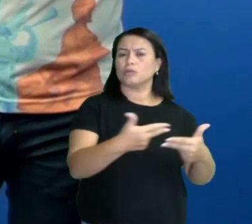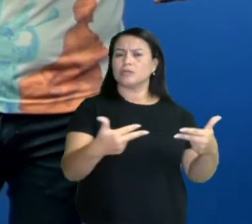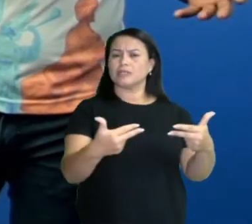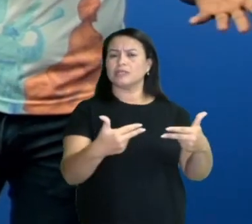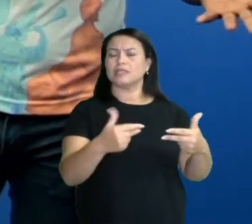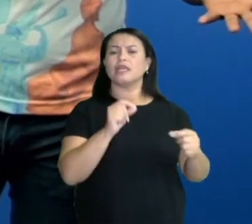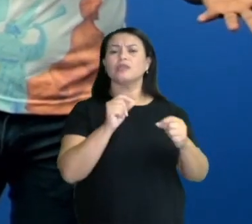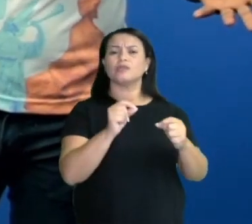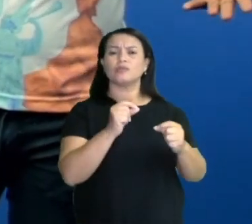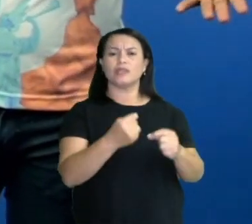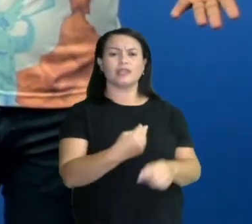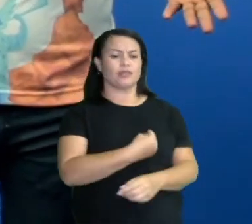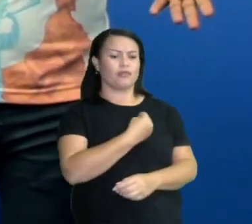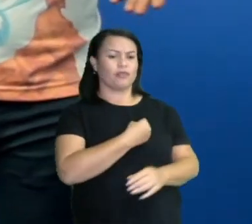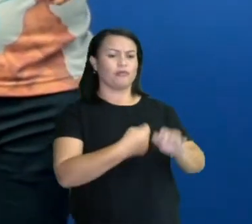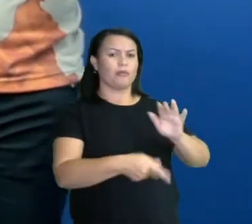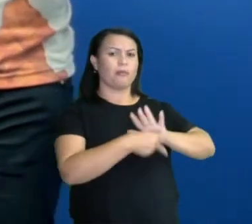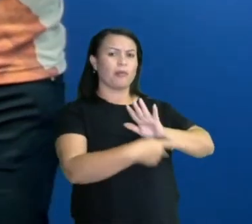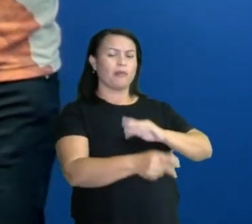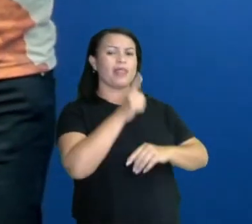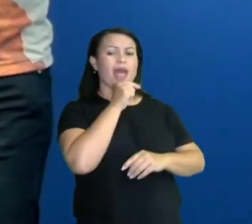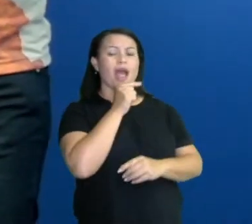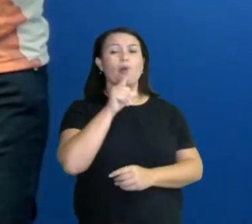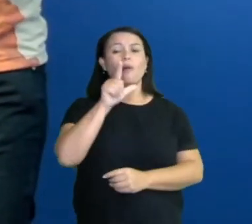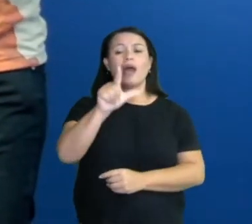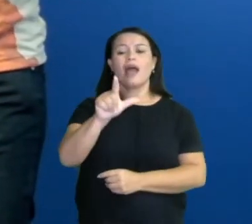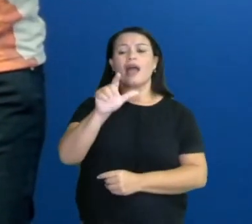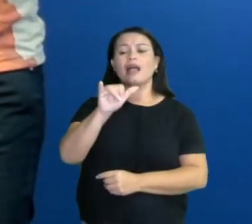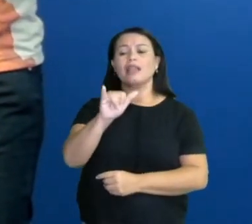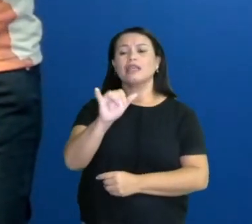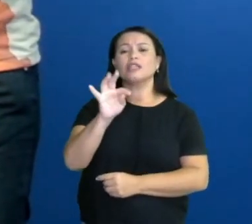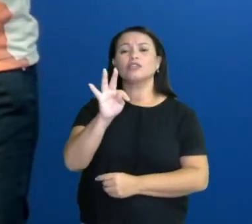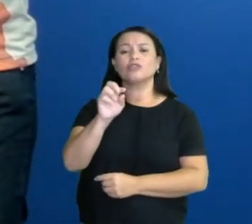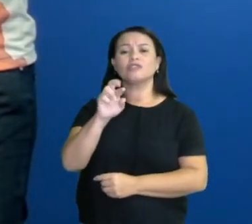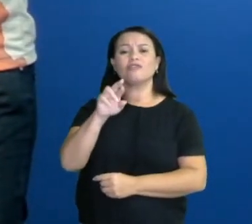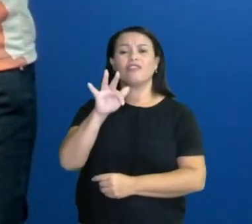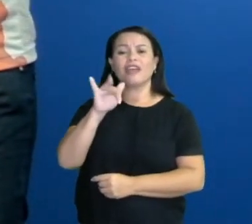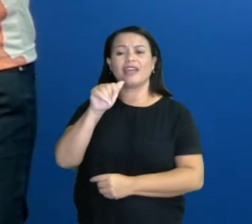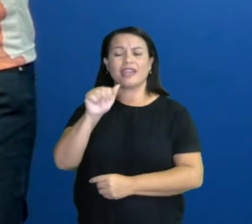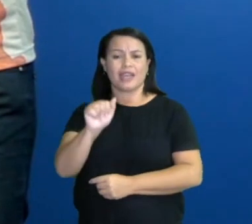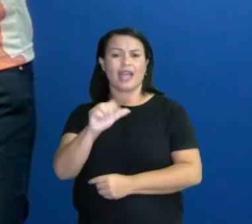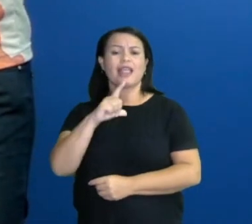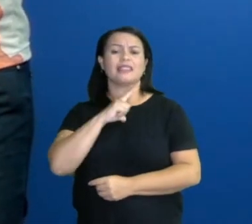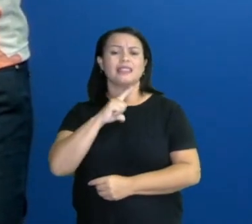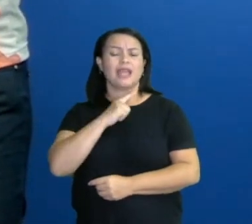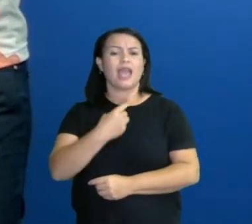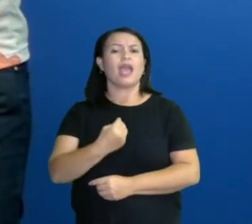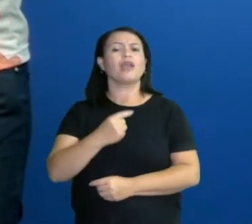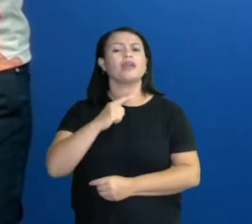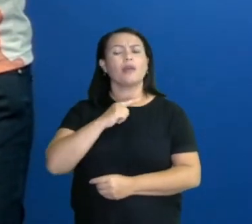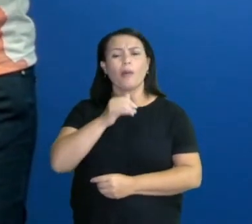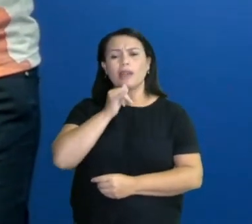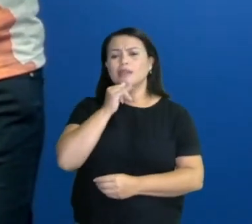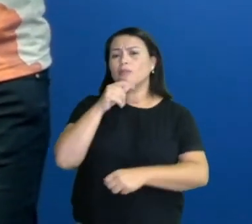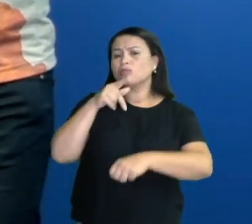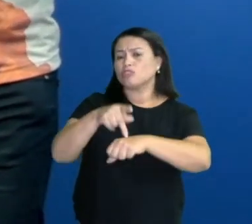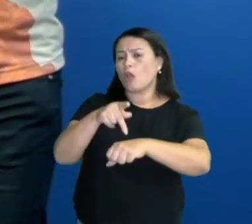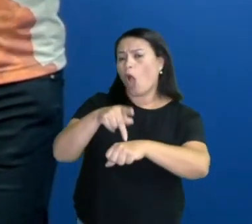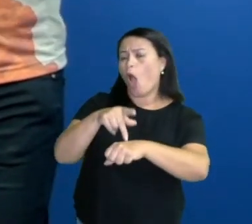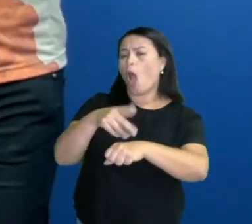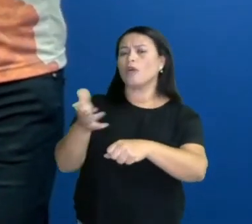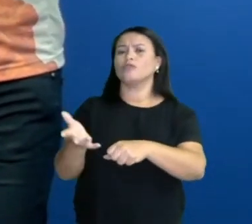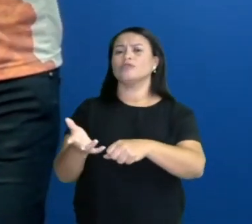envolvidos na água. A litosfera envolve todos os seres bióticos e abióticos que envolvem os solos, as